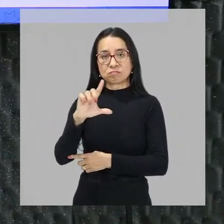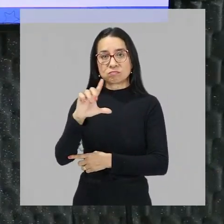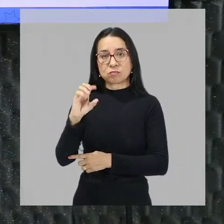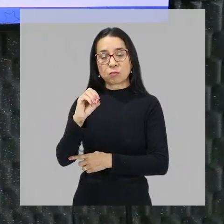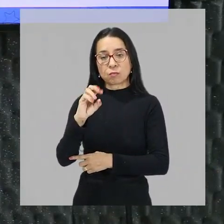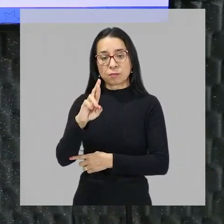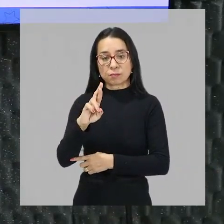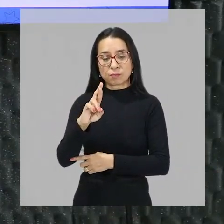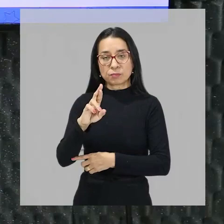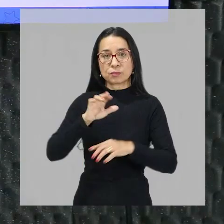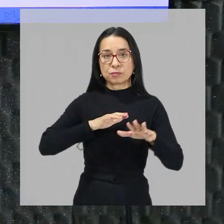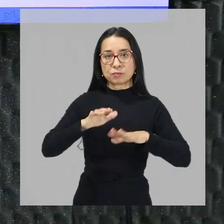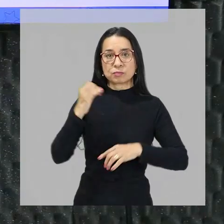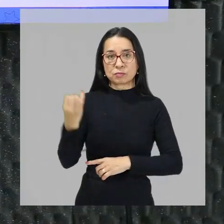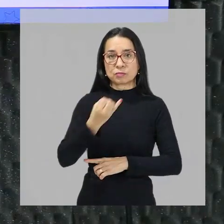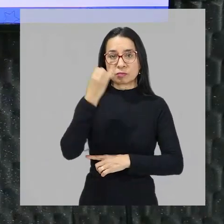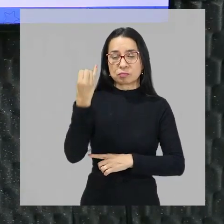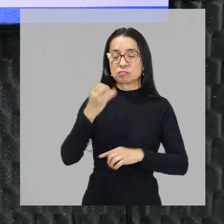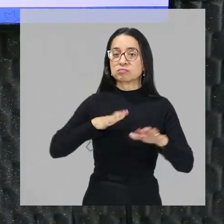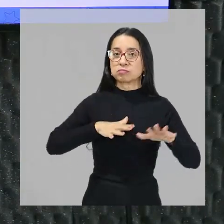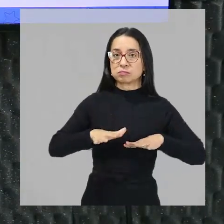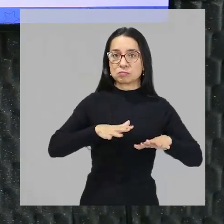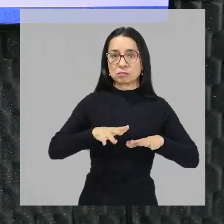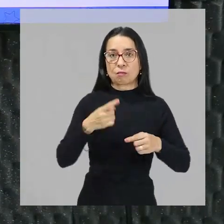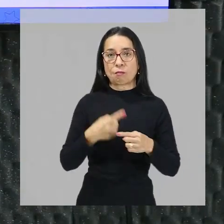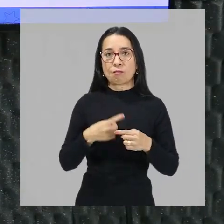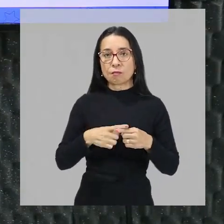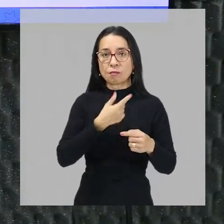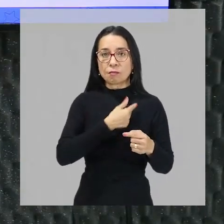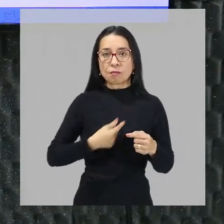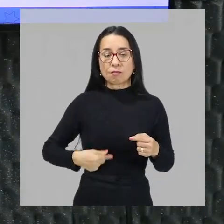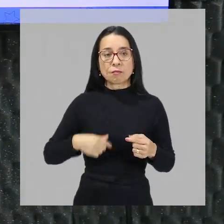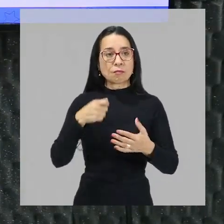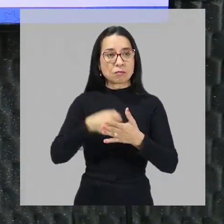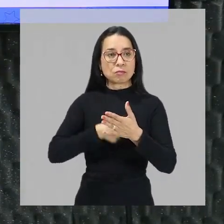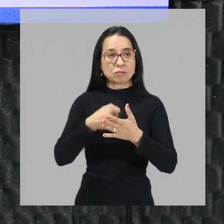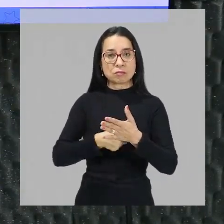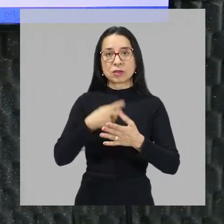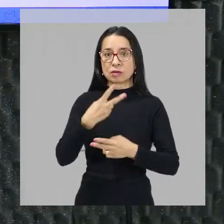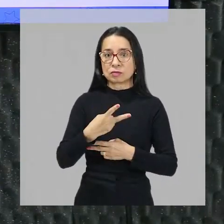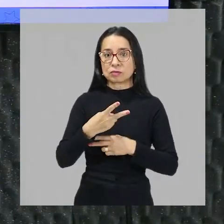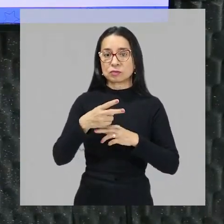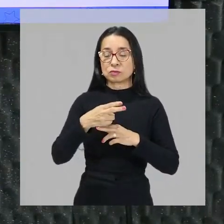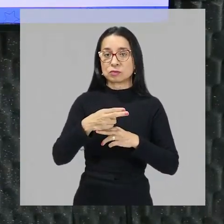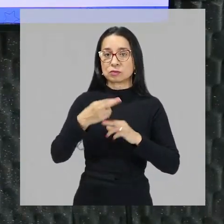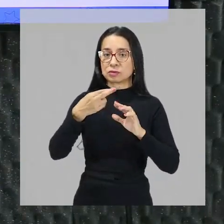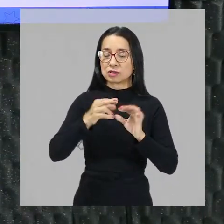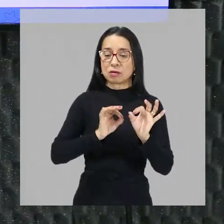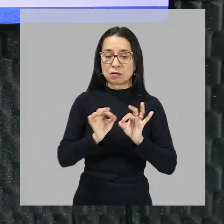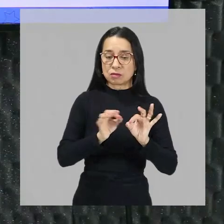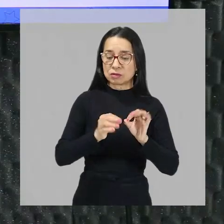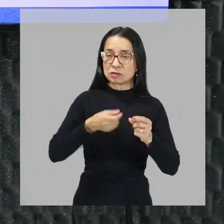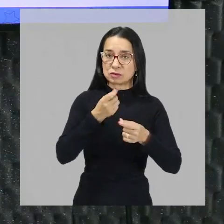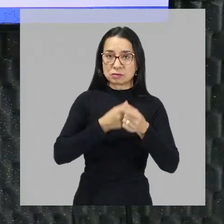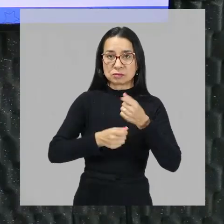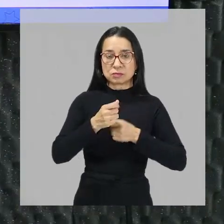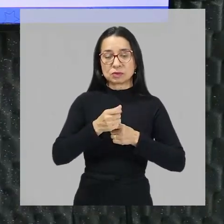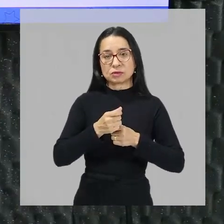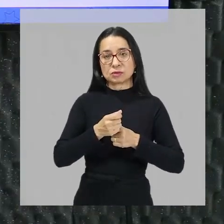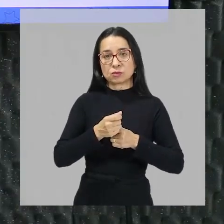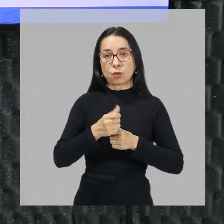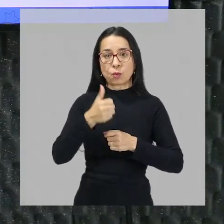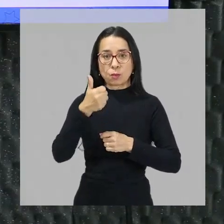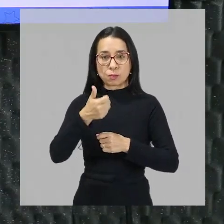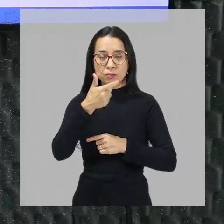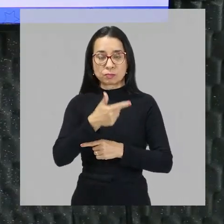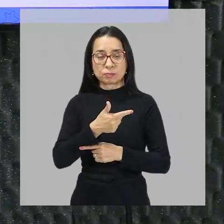essa mobilização. Até porque esse governo, que havia tentado ali 2 planos econômicos, né, o plano Collor 1, o plano